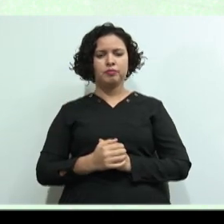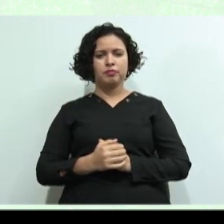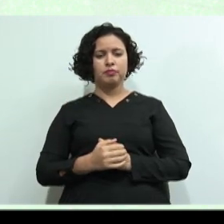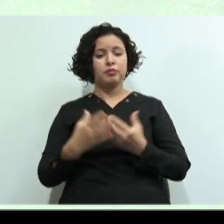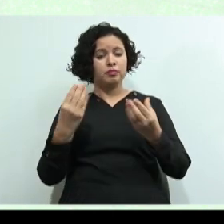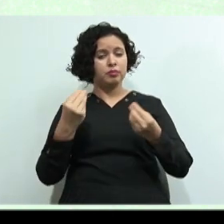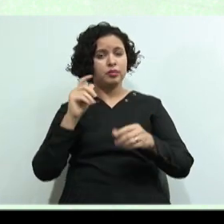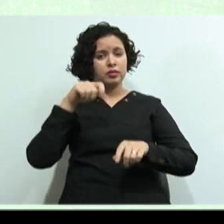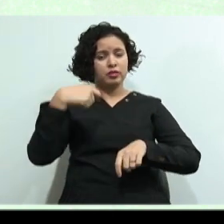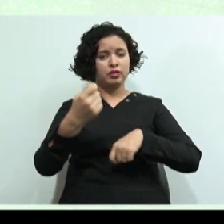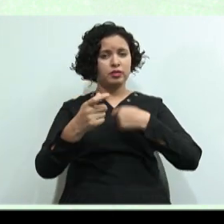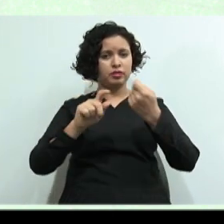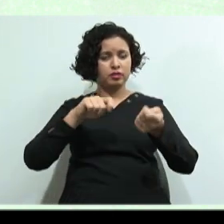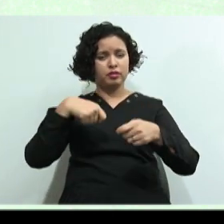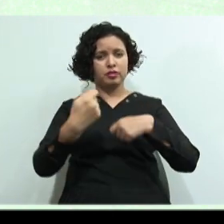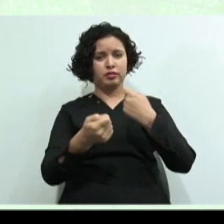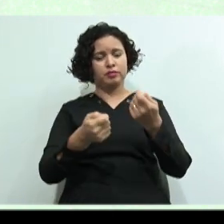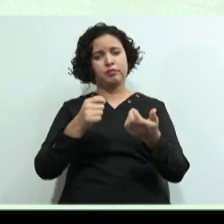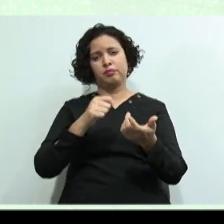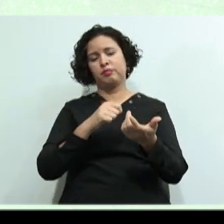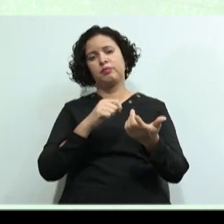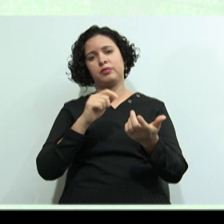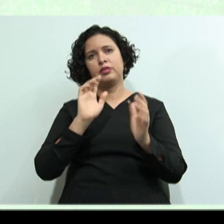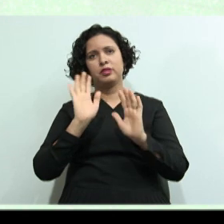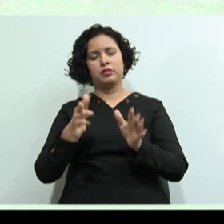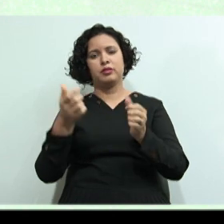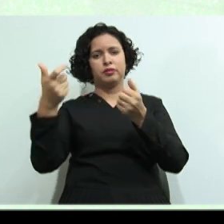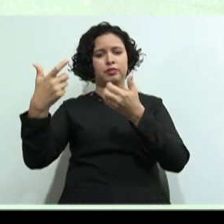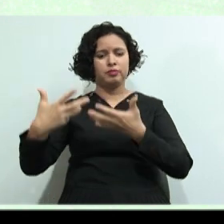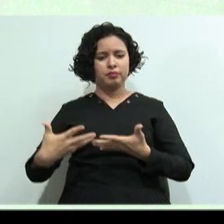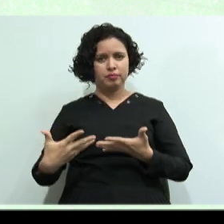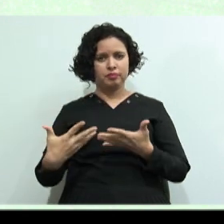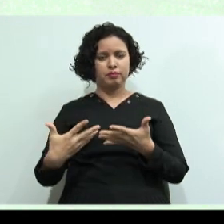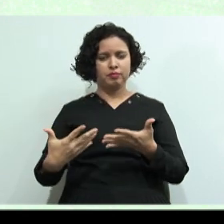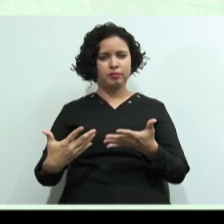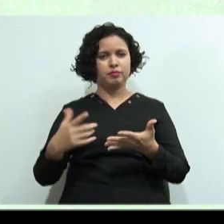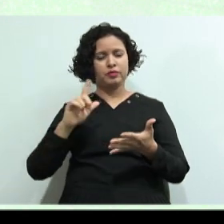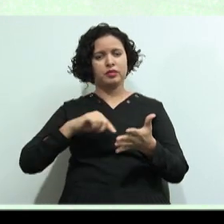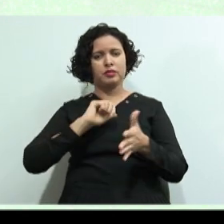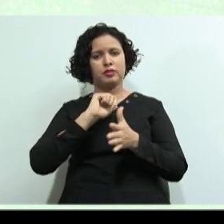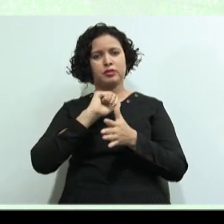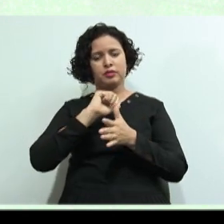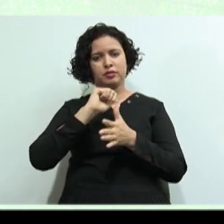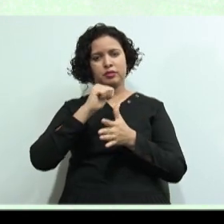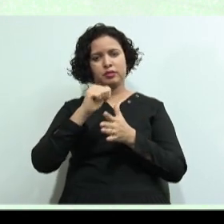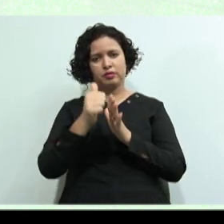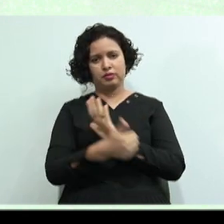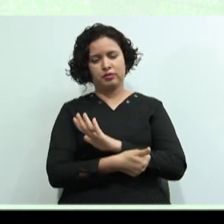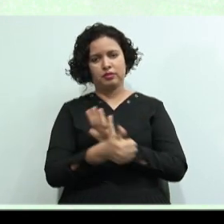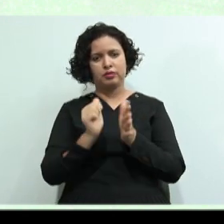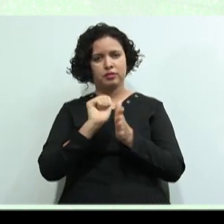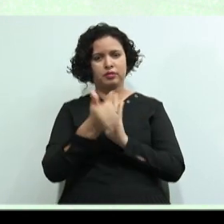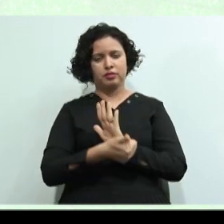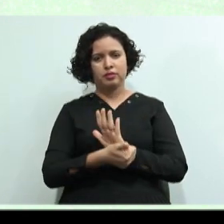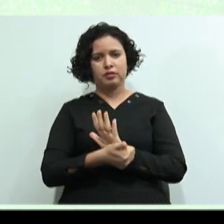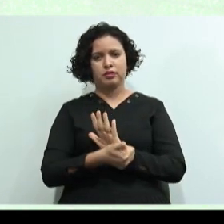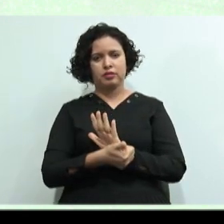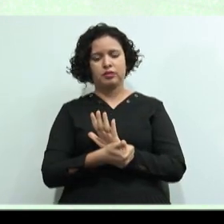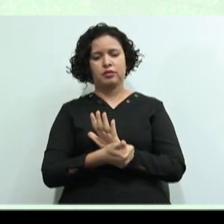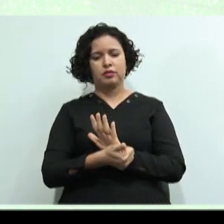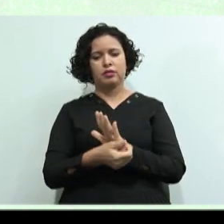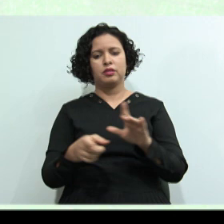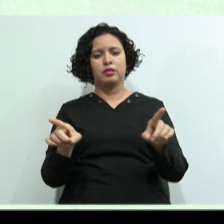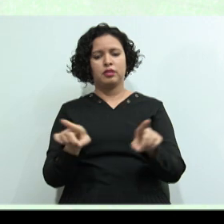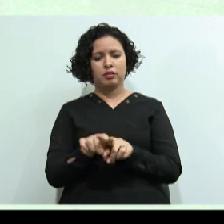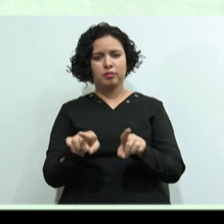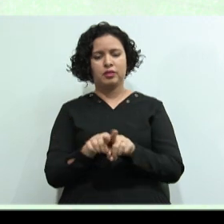Muitos sinais, além dos 4 parâmetros que já foram mencionados em sua configuração, como traço diferenciador, eles também